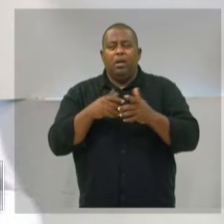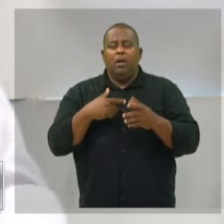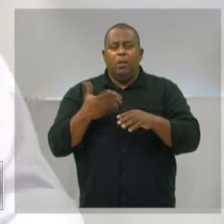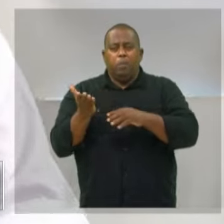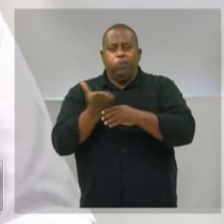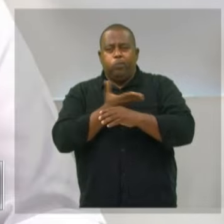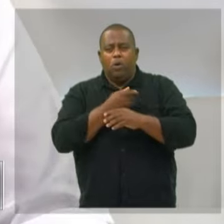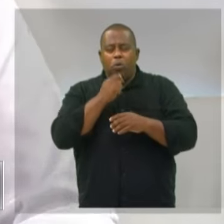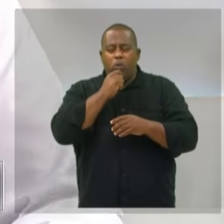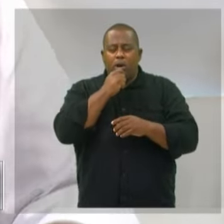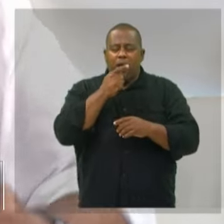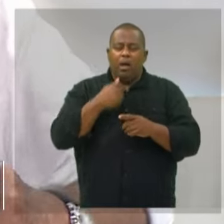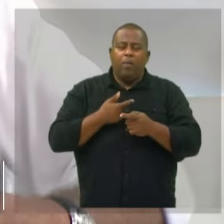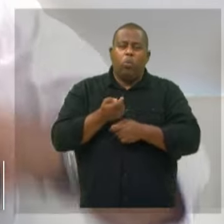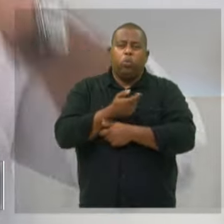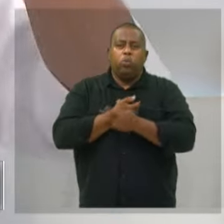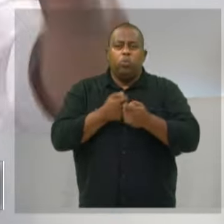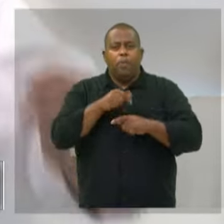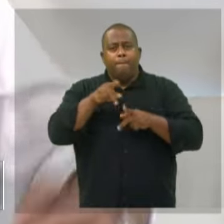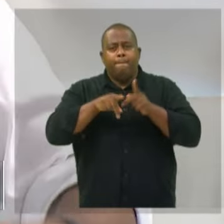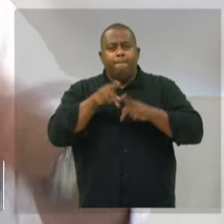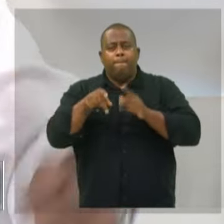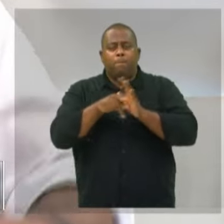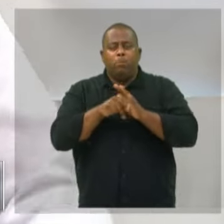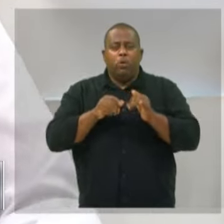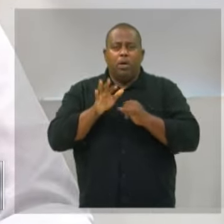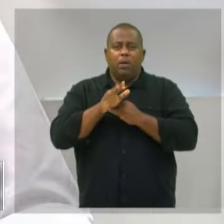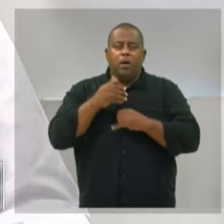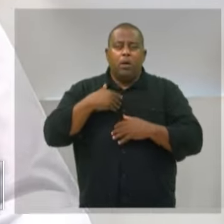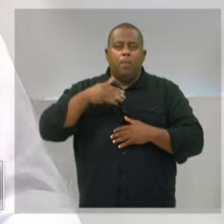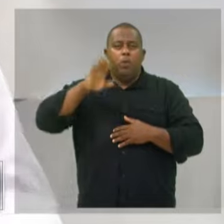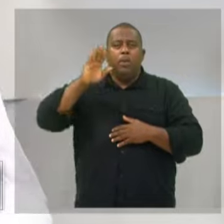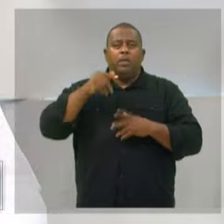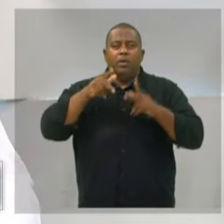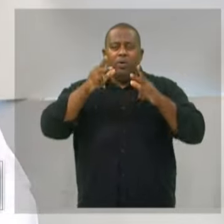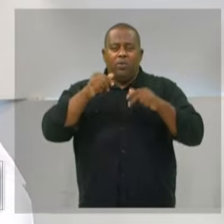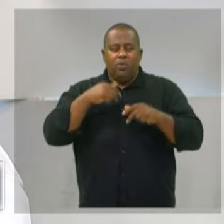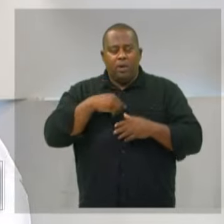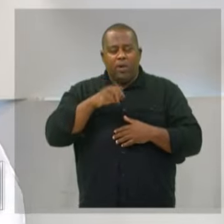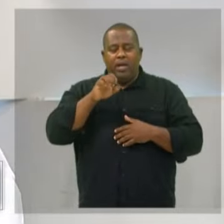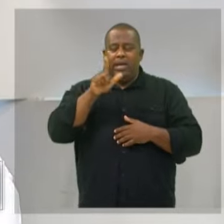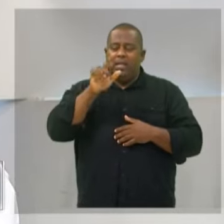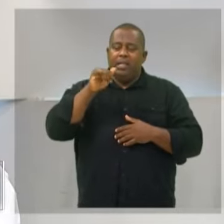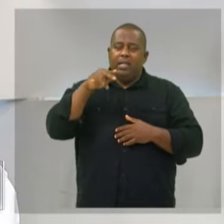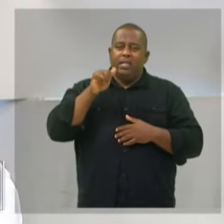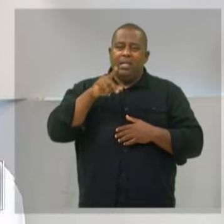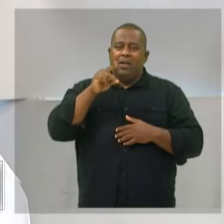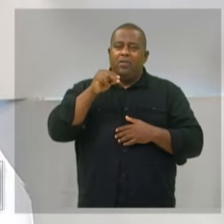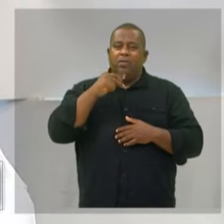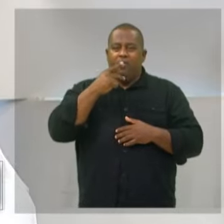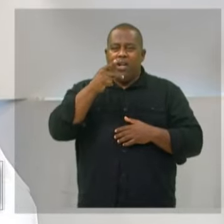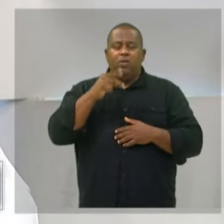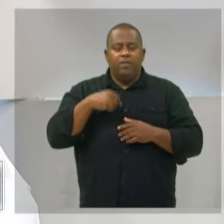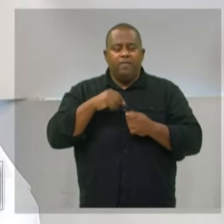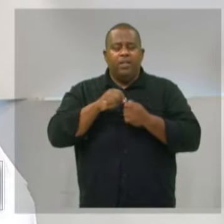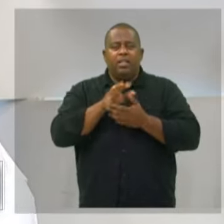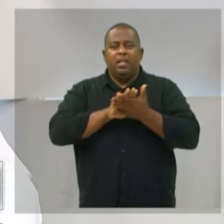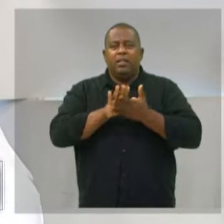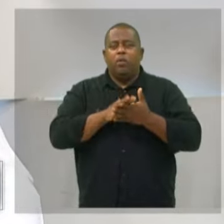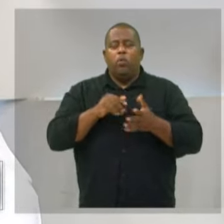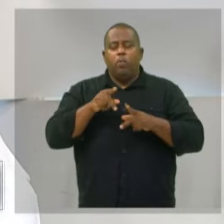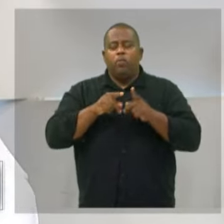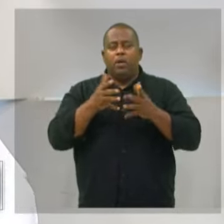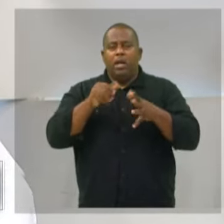demagogia pro povo de Camaçari prometeu que Elinaldo já prometeu e não fez Portanto o que o povo quer é mudança e a mudança é